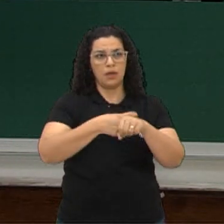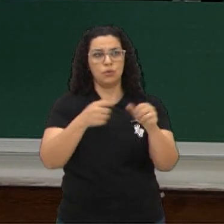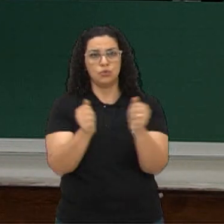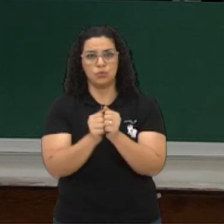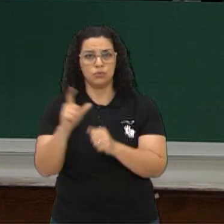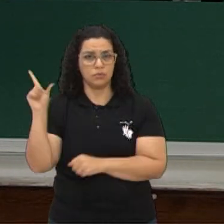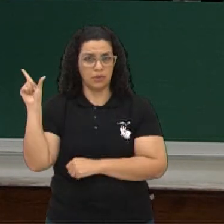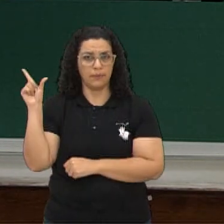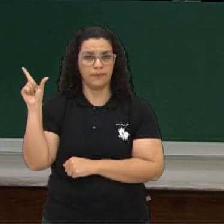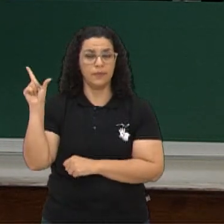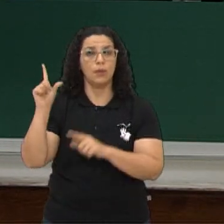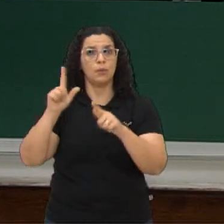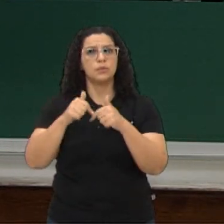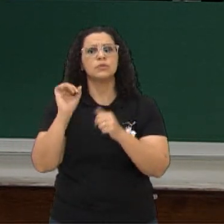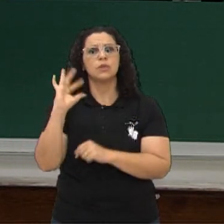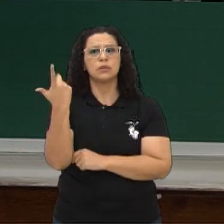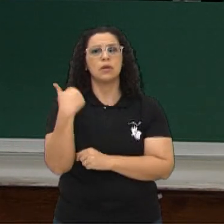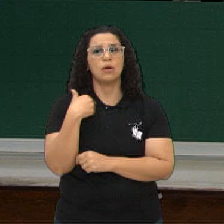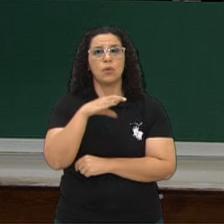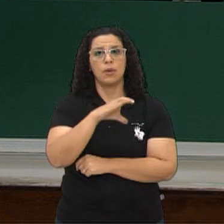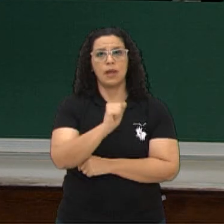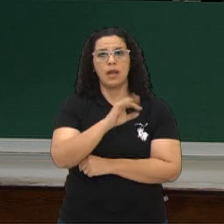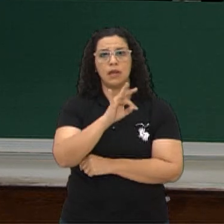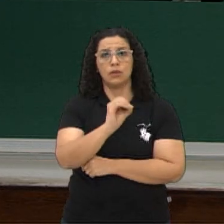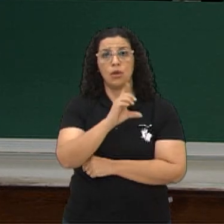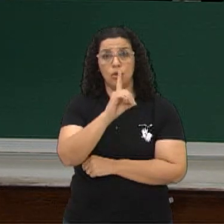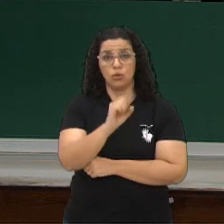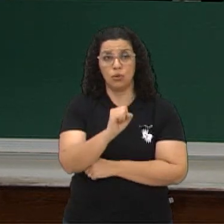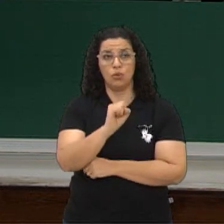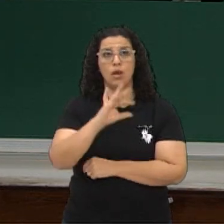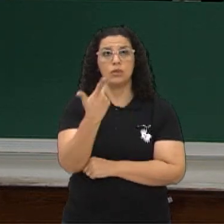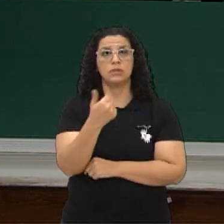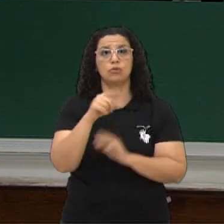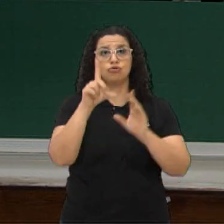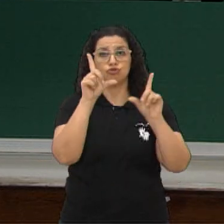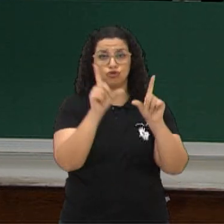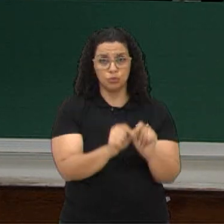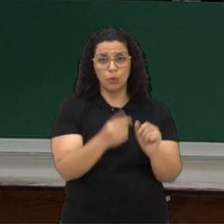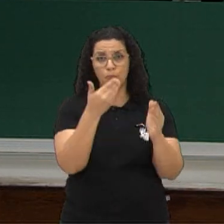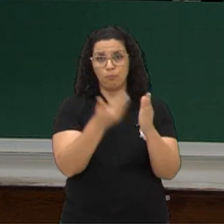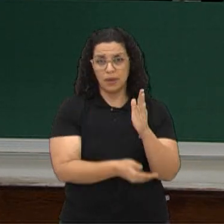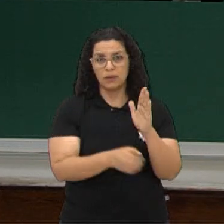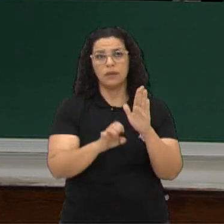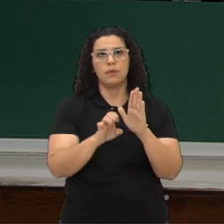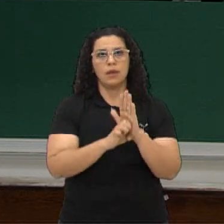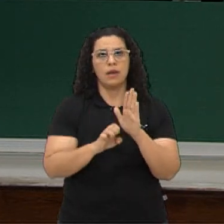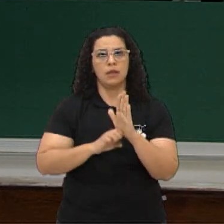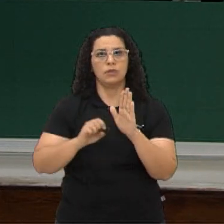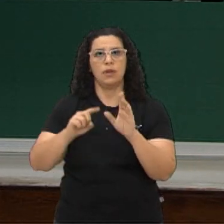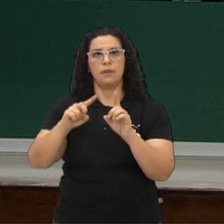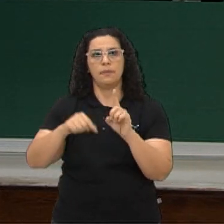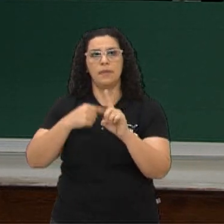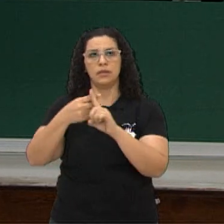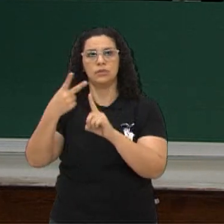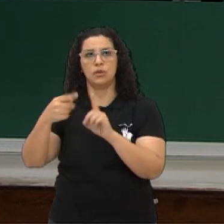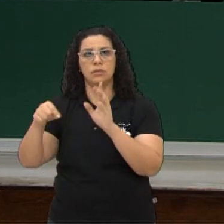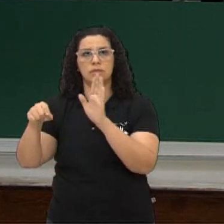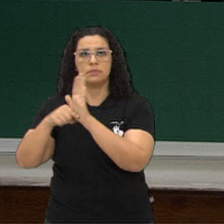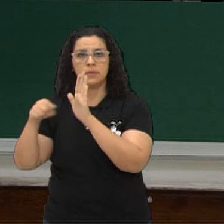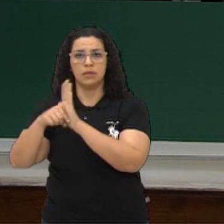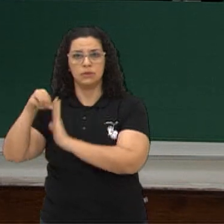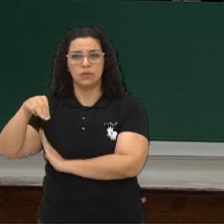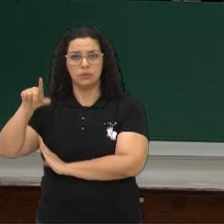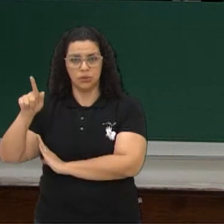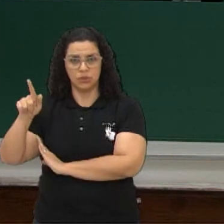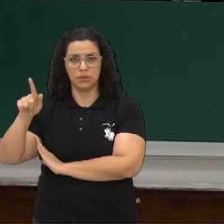carga zero. E aí o que acontece? O cátodo aconteceu a redução. o Mg2+, mais 2 elétrons, virou